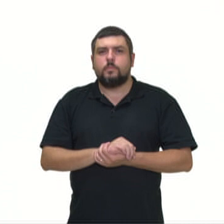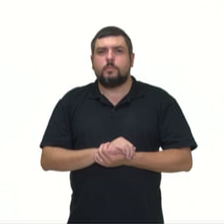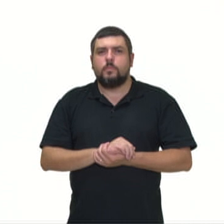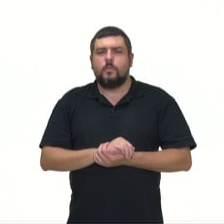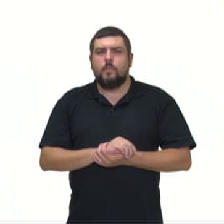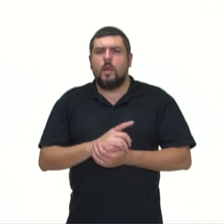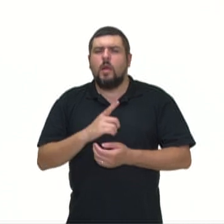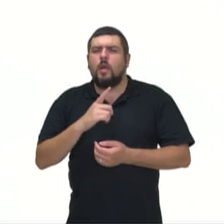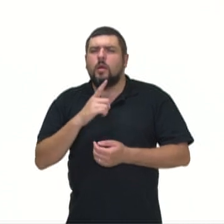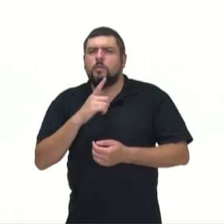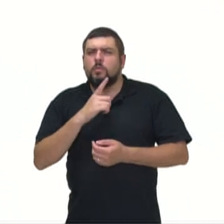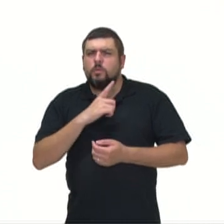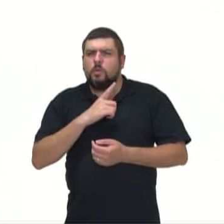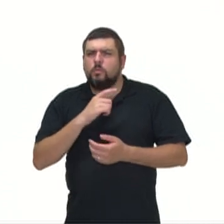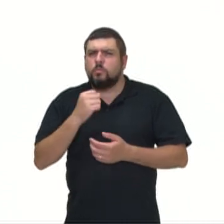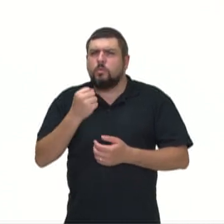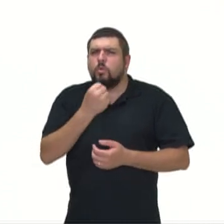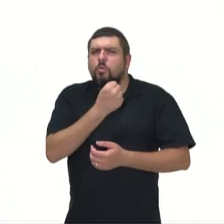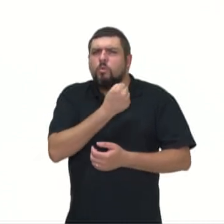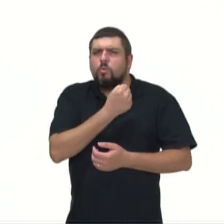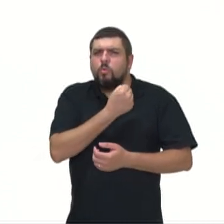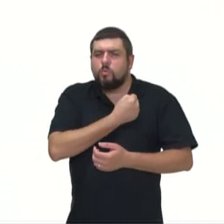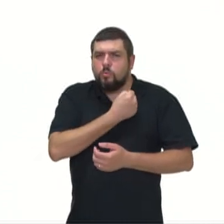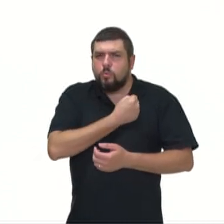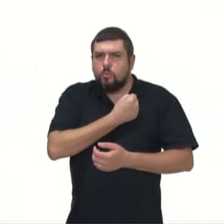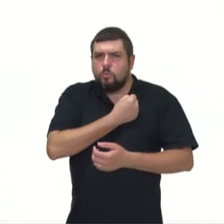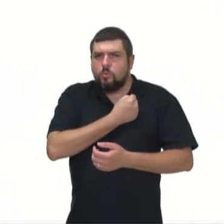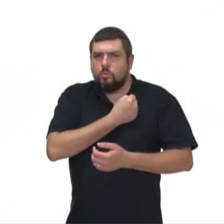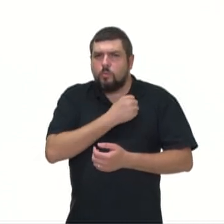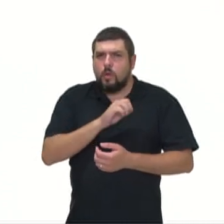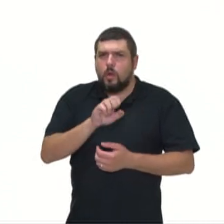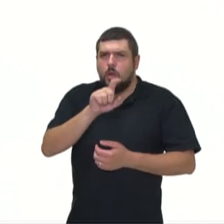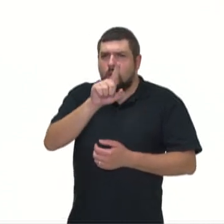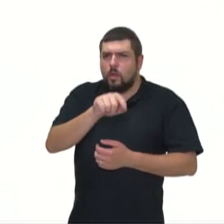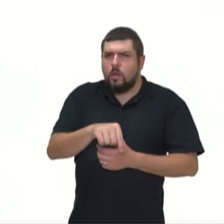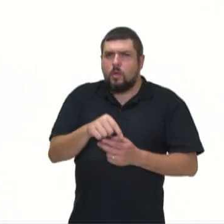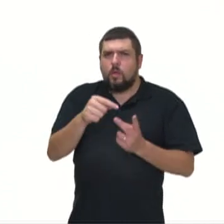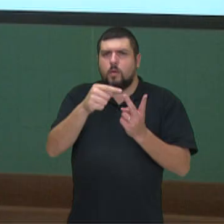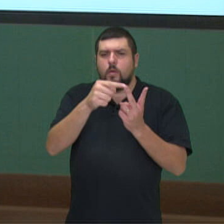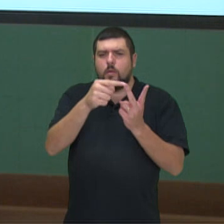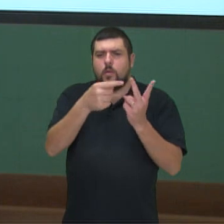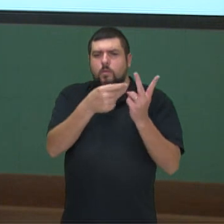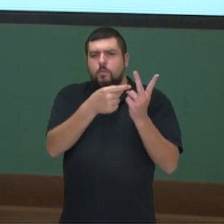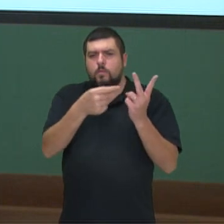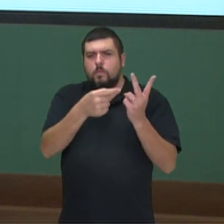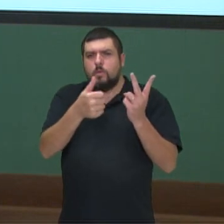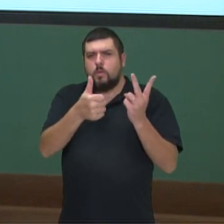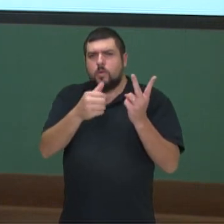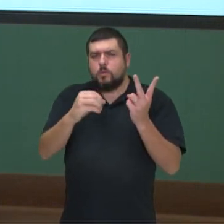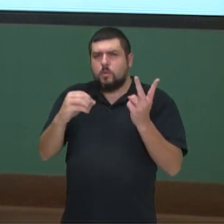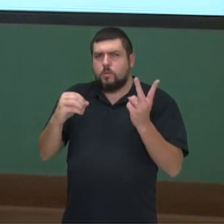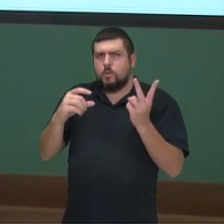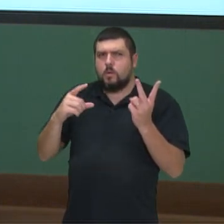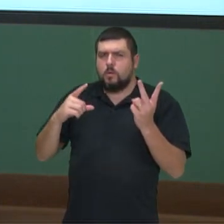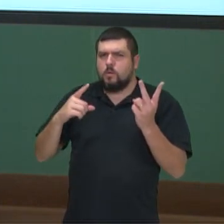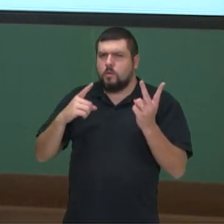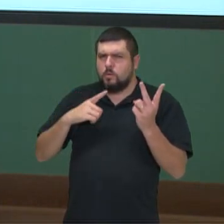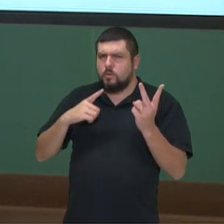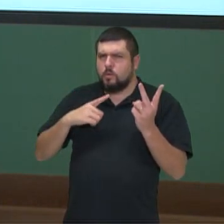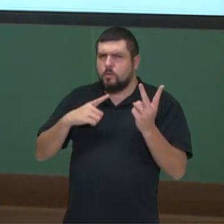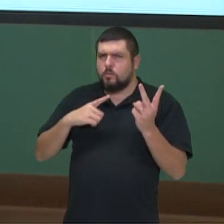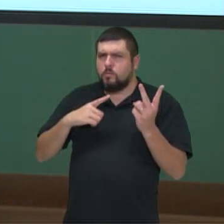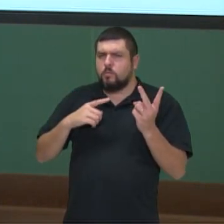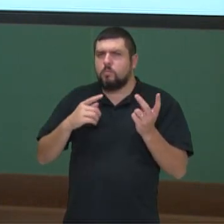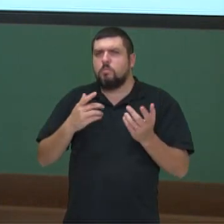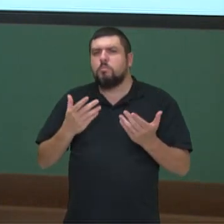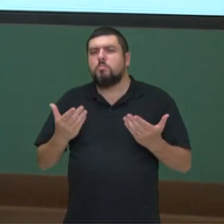algum número inteiro que represente raiz quadrada de menos 100? O que vocês acham? Existe algum